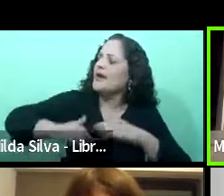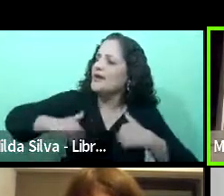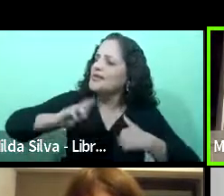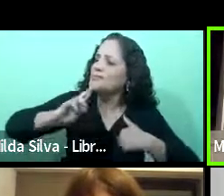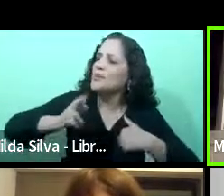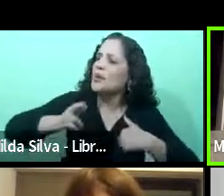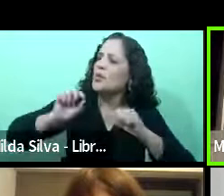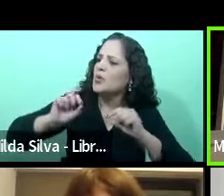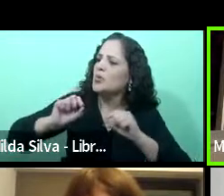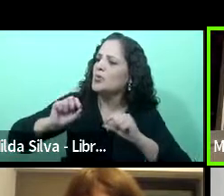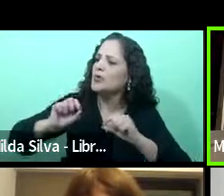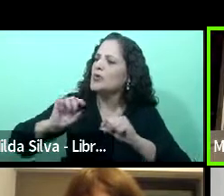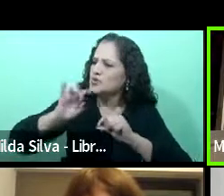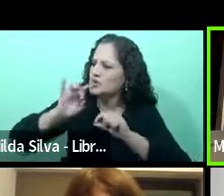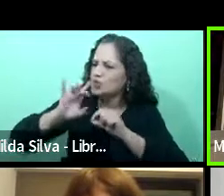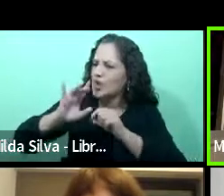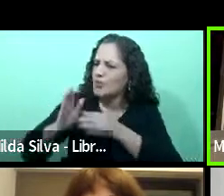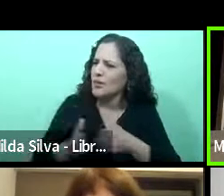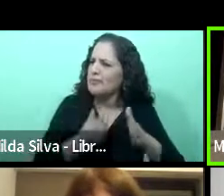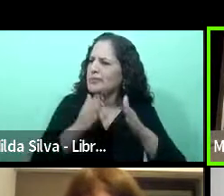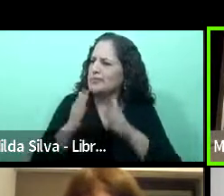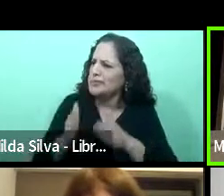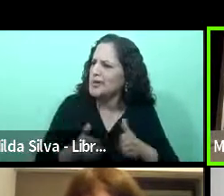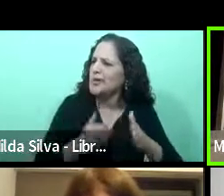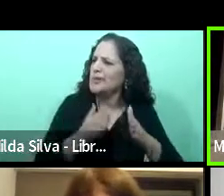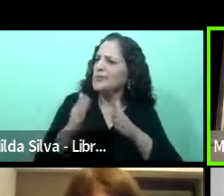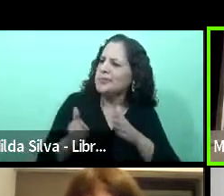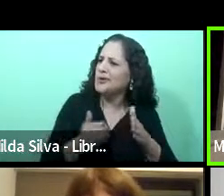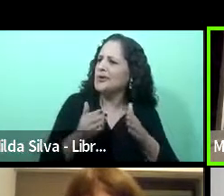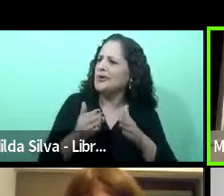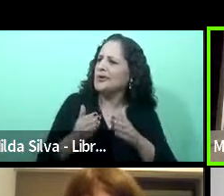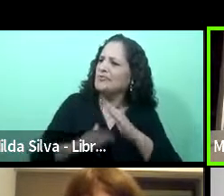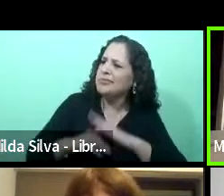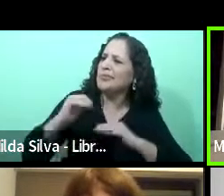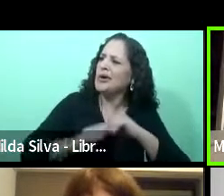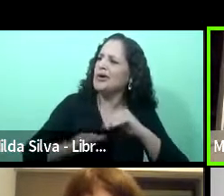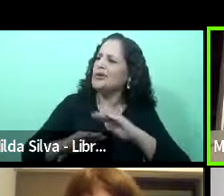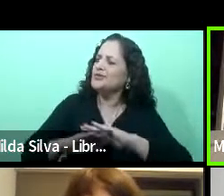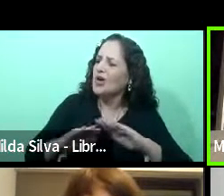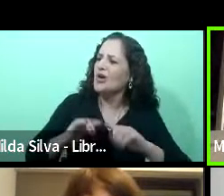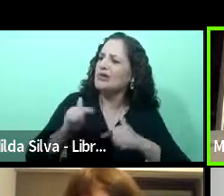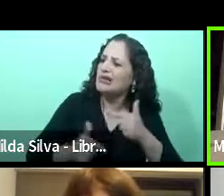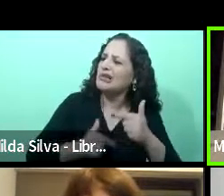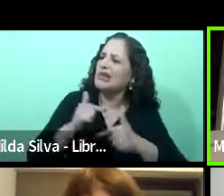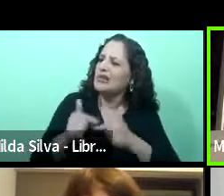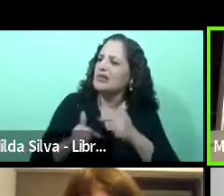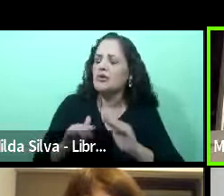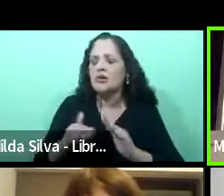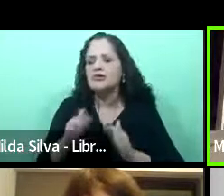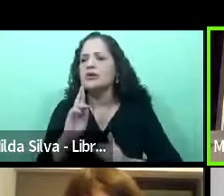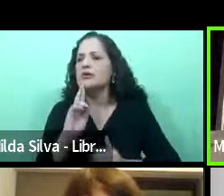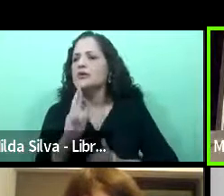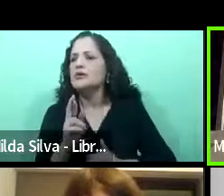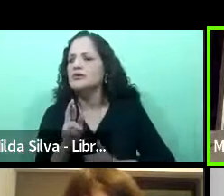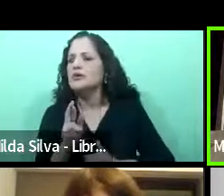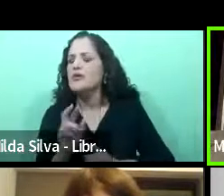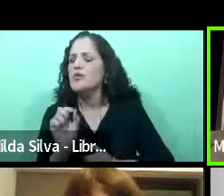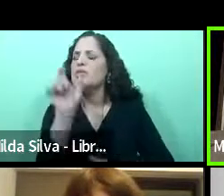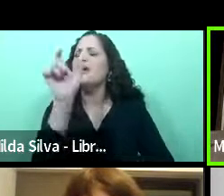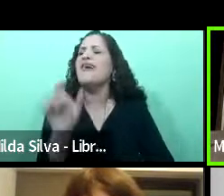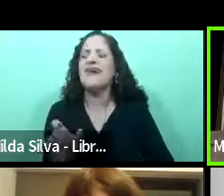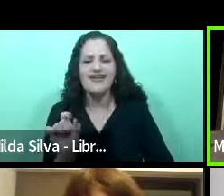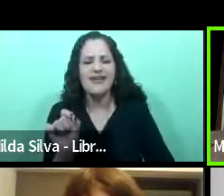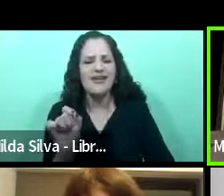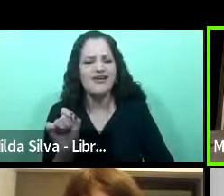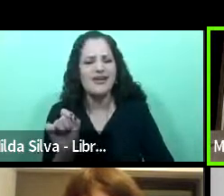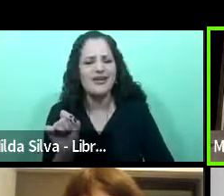Eu estou só reproduzindo algo porque eu tenho que reproduzir, ou eu estou respondendo a alguém, né? E quem é essa pessoa que eu estou respondendo,